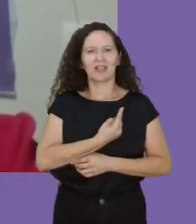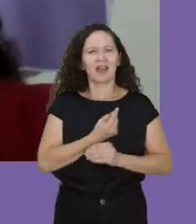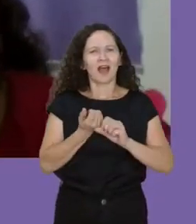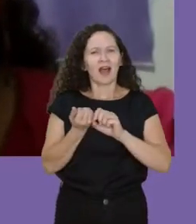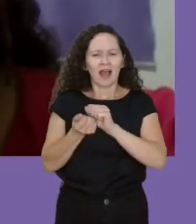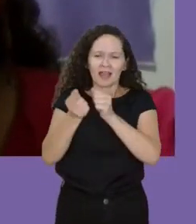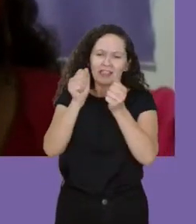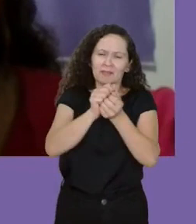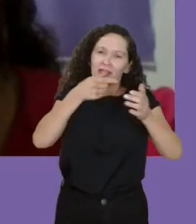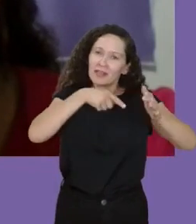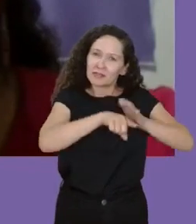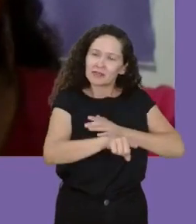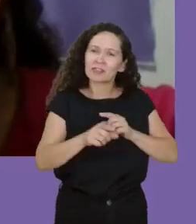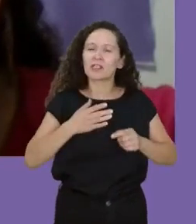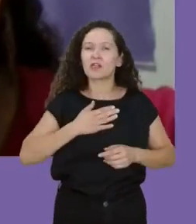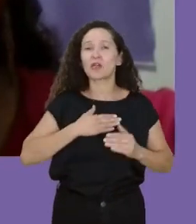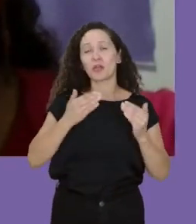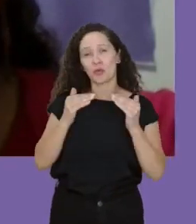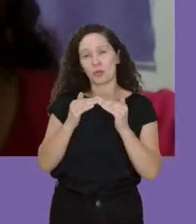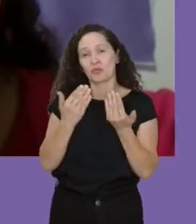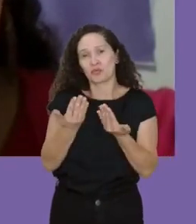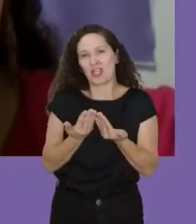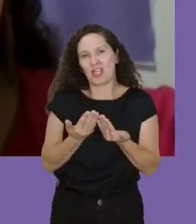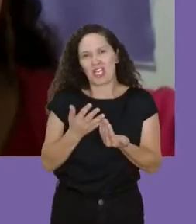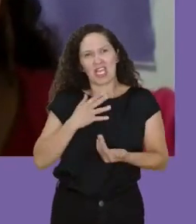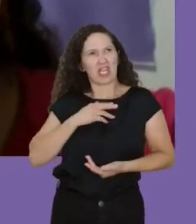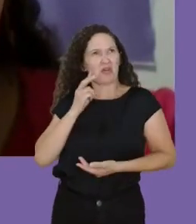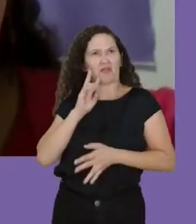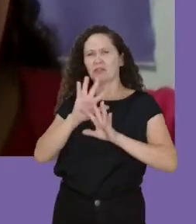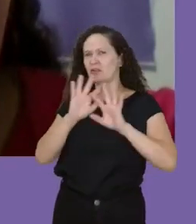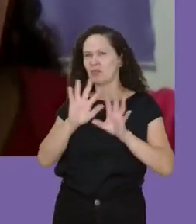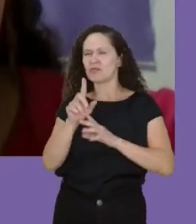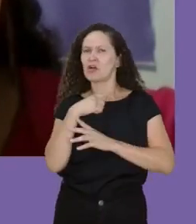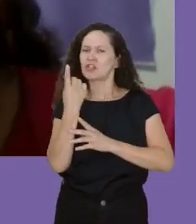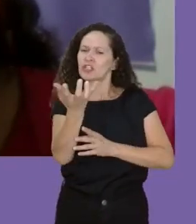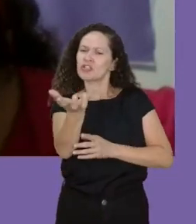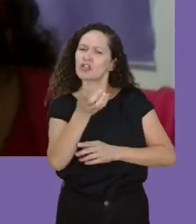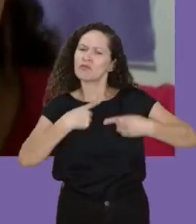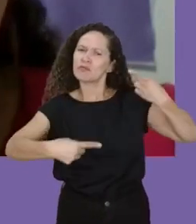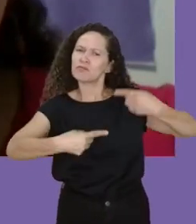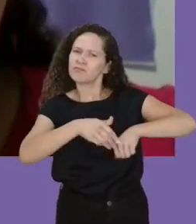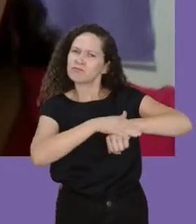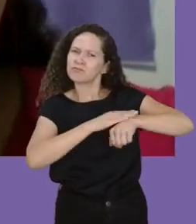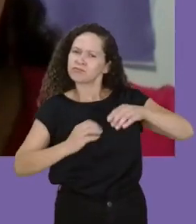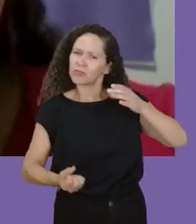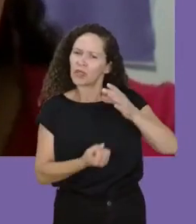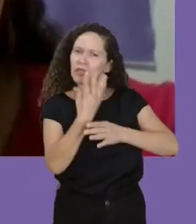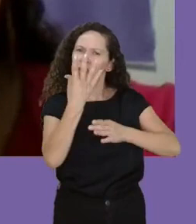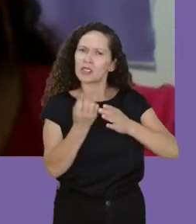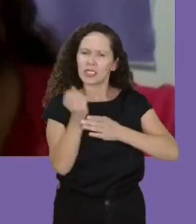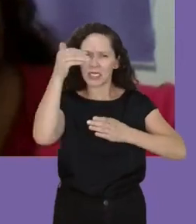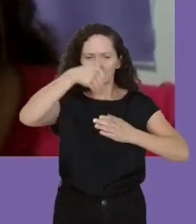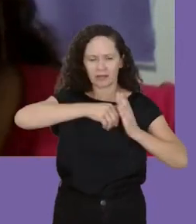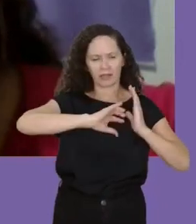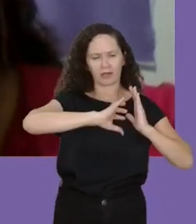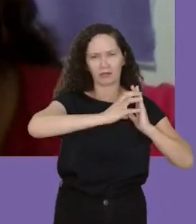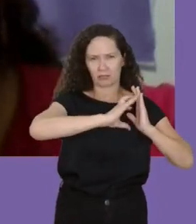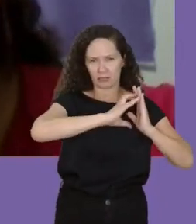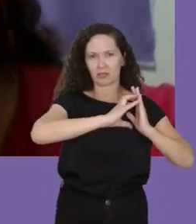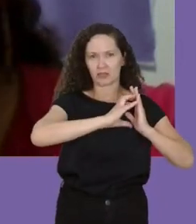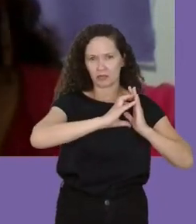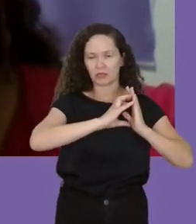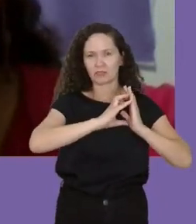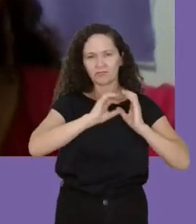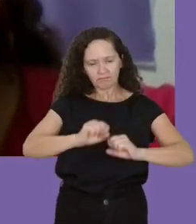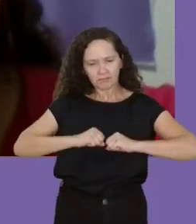também aprofundar. E eu não vou na linha do punitivismo, não, gente. Eu vou na linha da gente dialogar e construir internamente